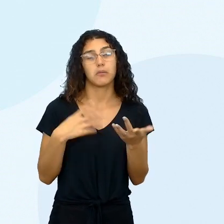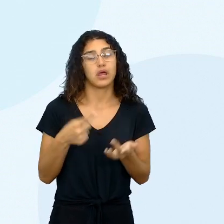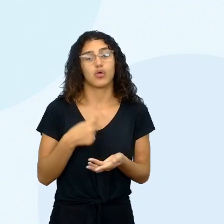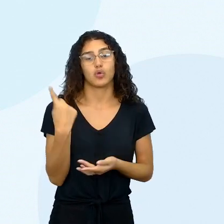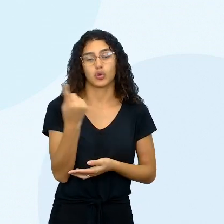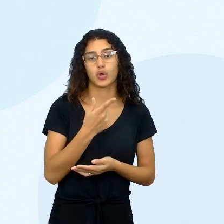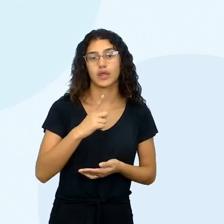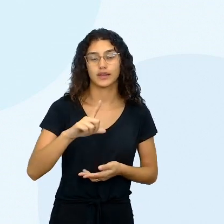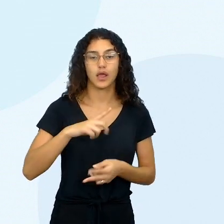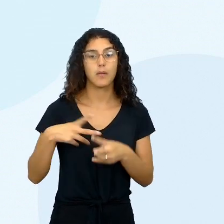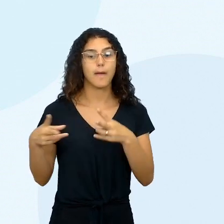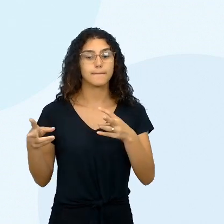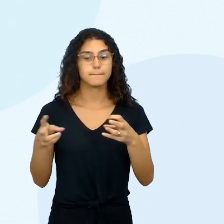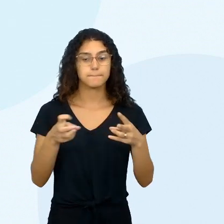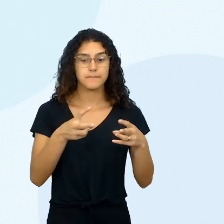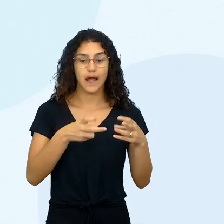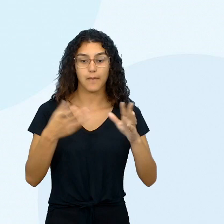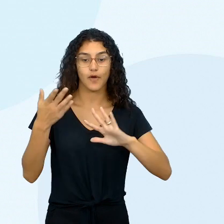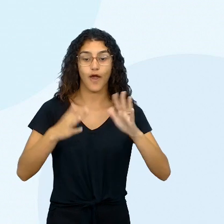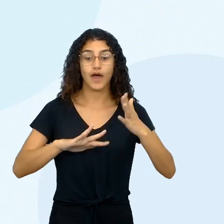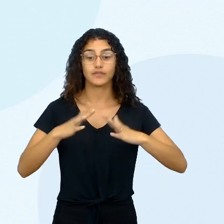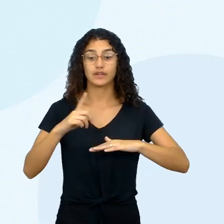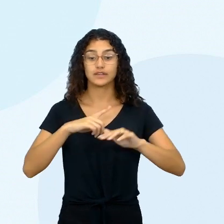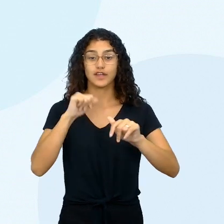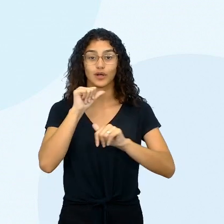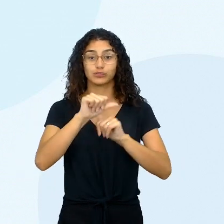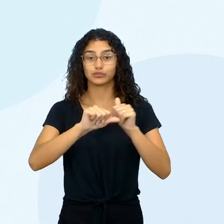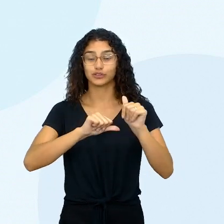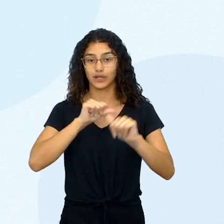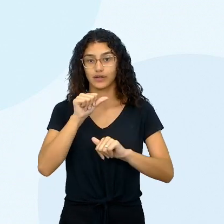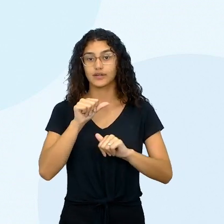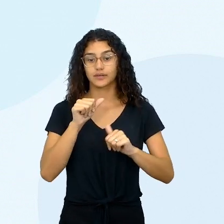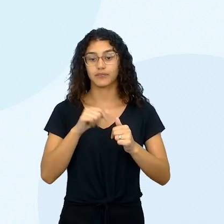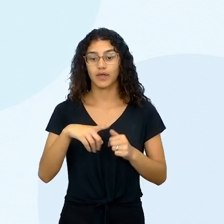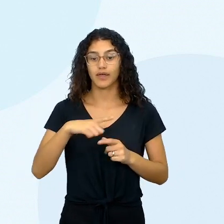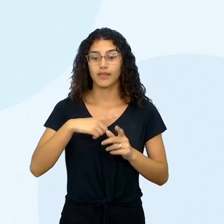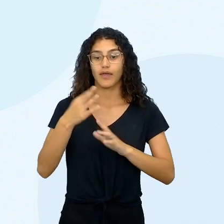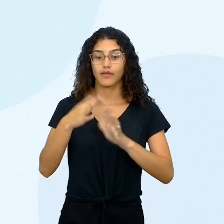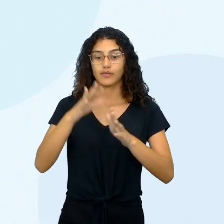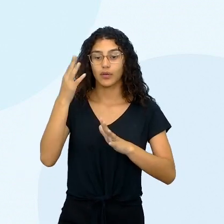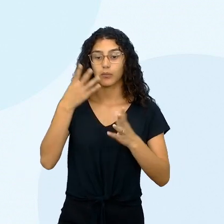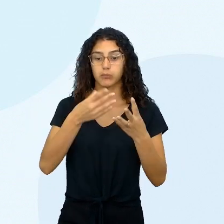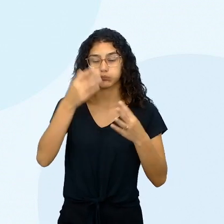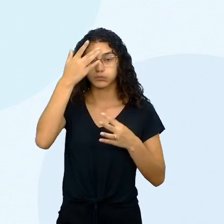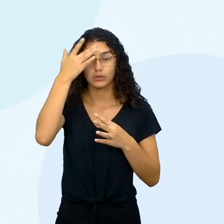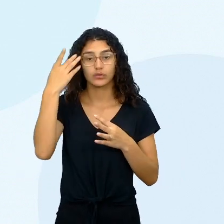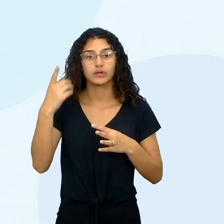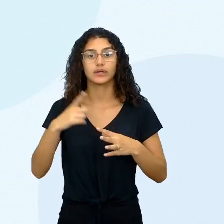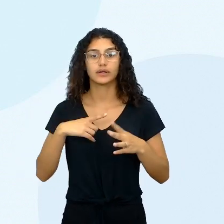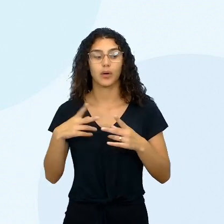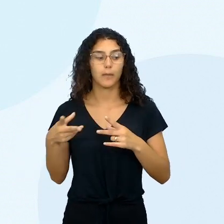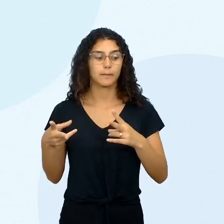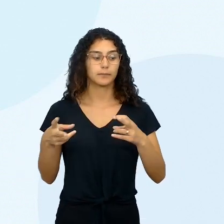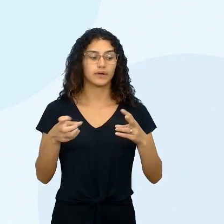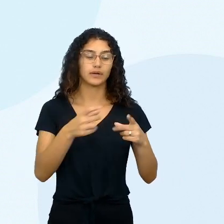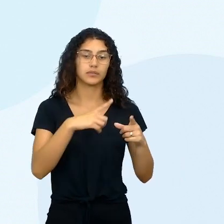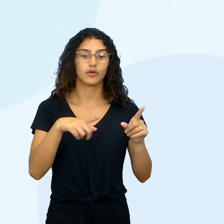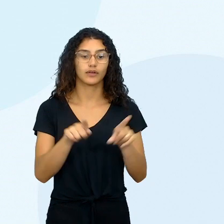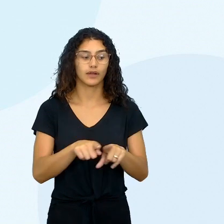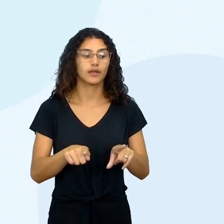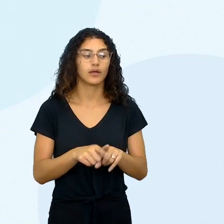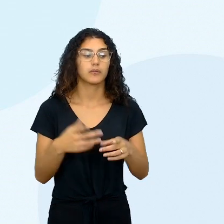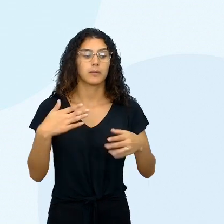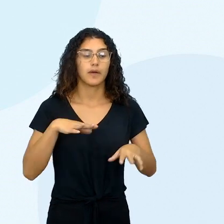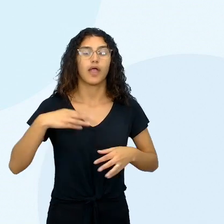gente ter uma percepção, muitas vezes, sobre mudança de clima, tem muitas pessoas que não só têm percepções, mas